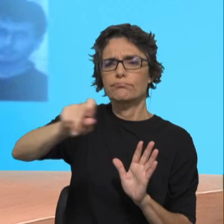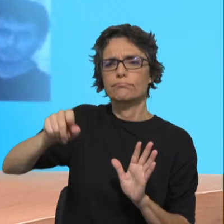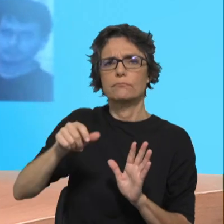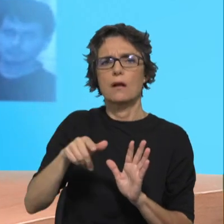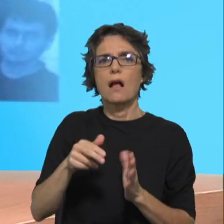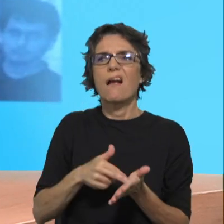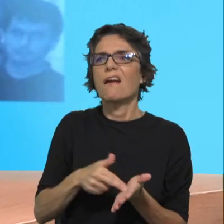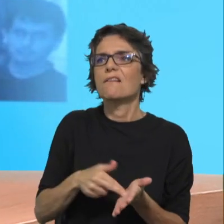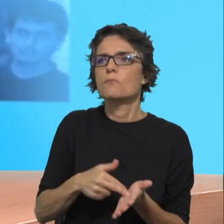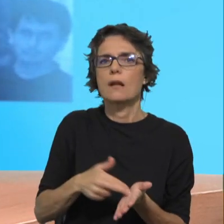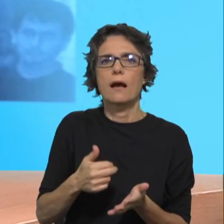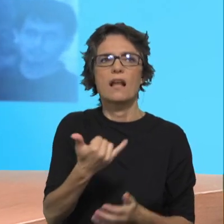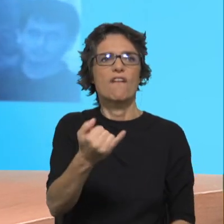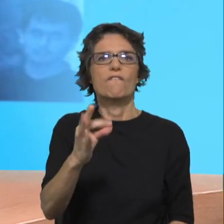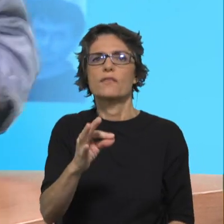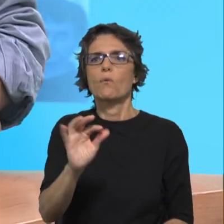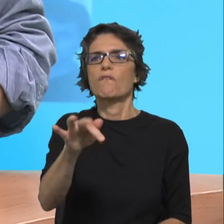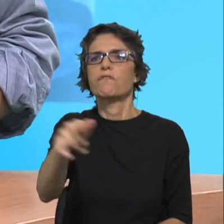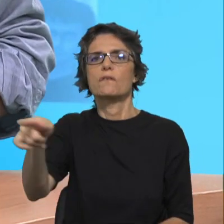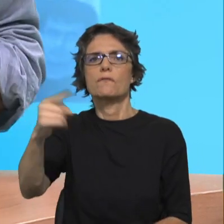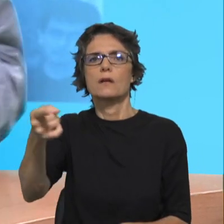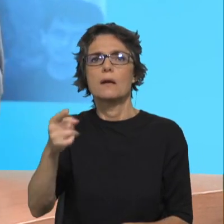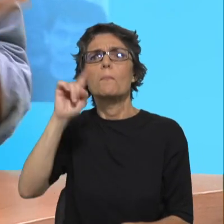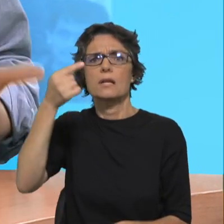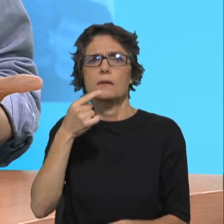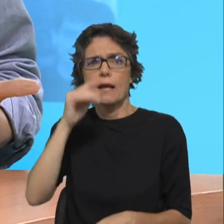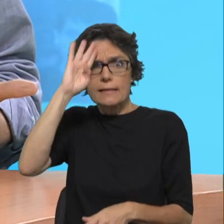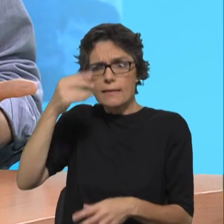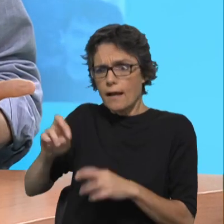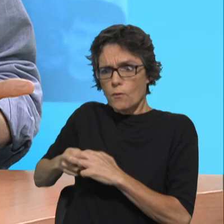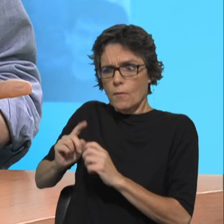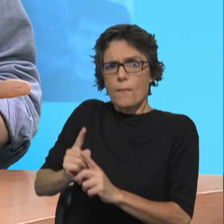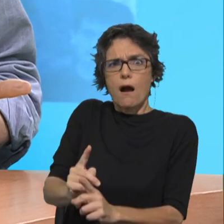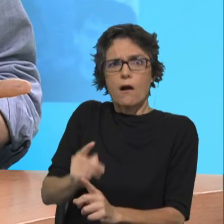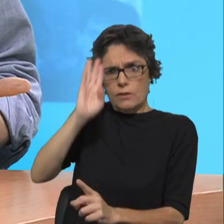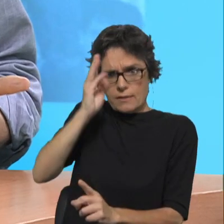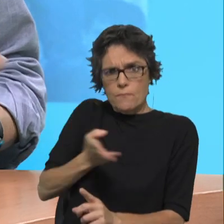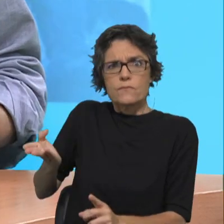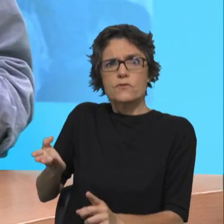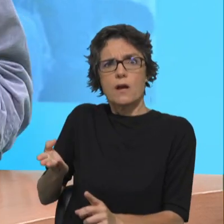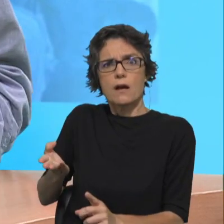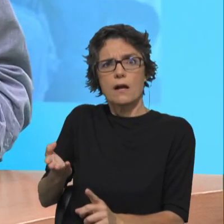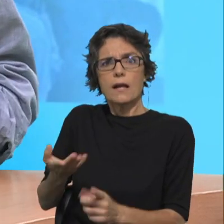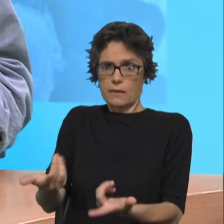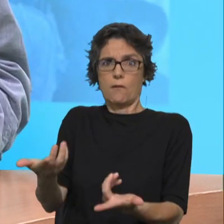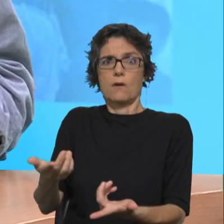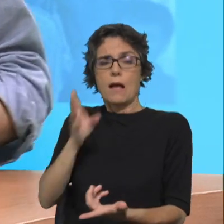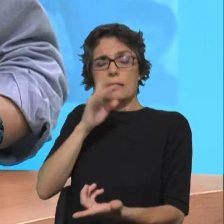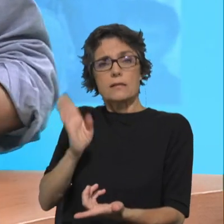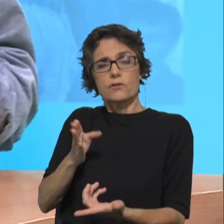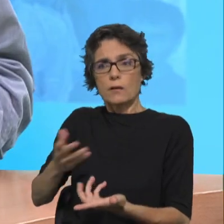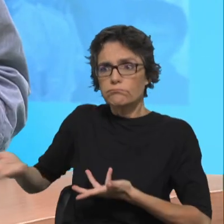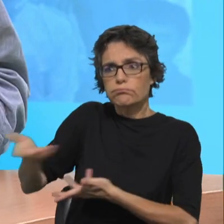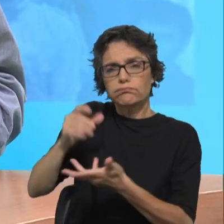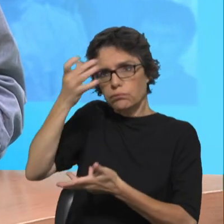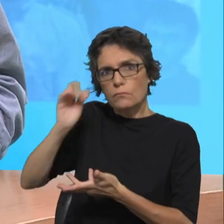de 24 para fazer o que elas já detectaram. Já houve a fase diocesana. Então, se já houve a fase diocesana local,